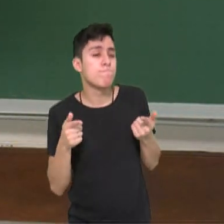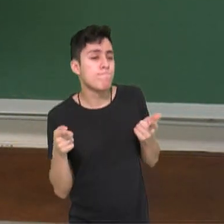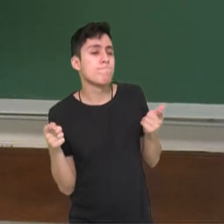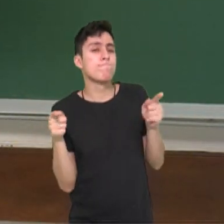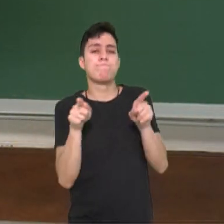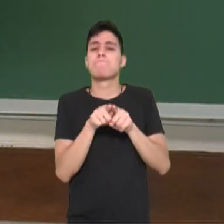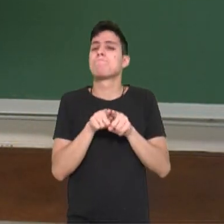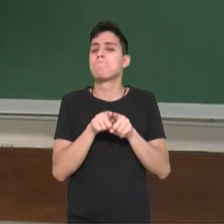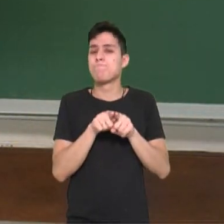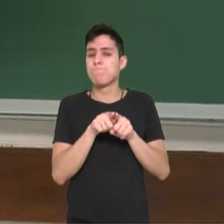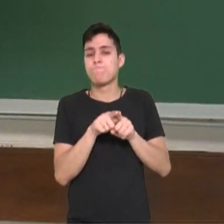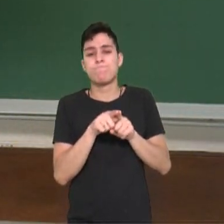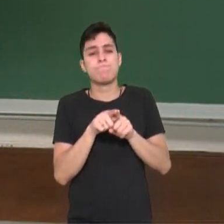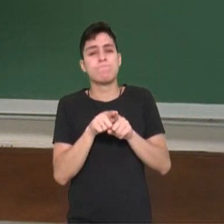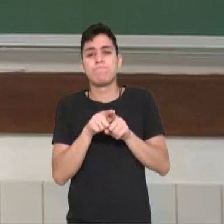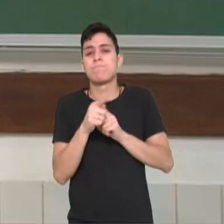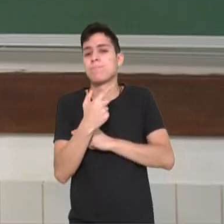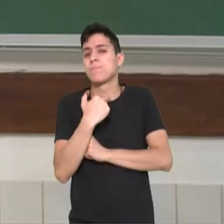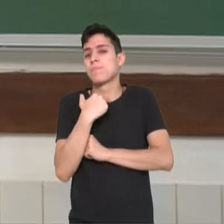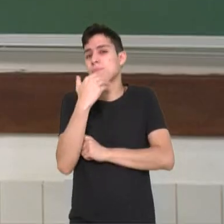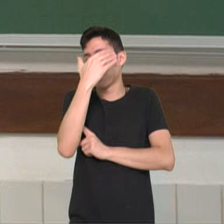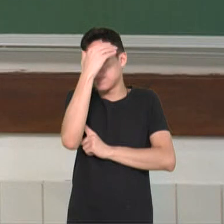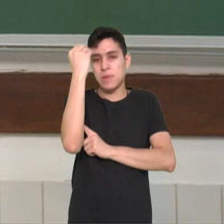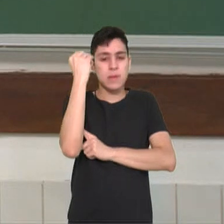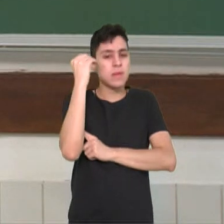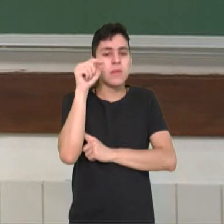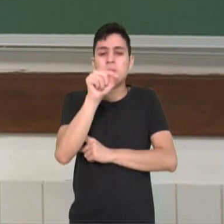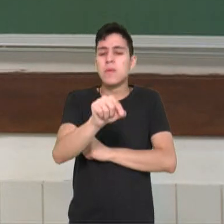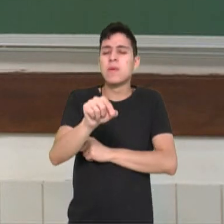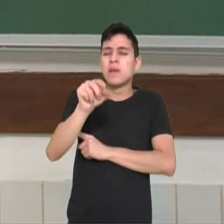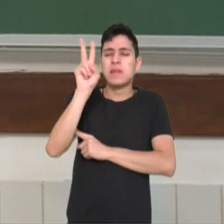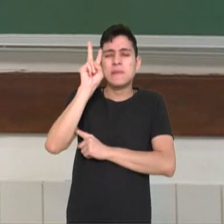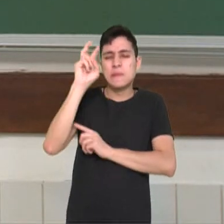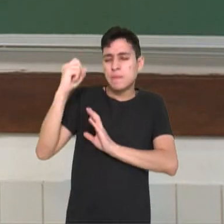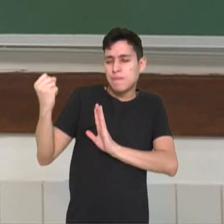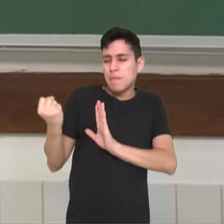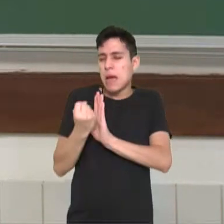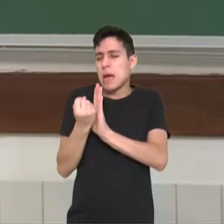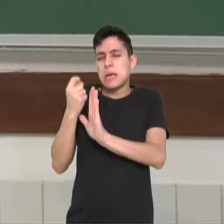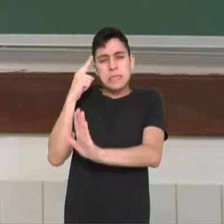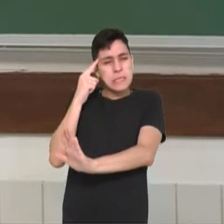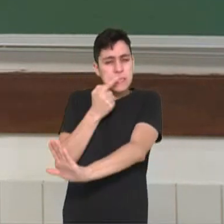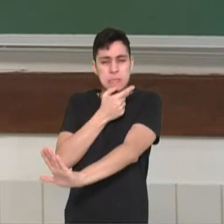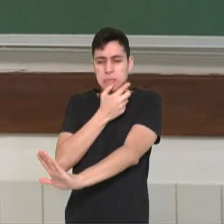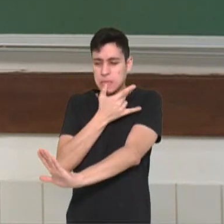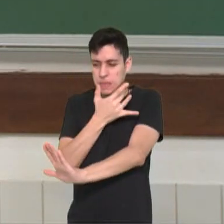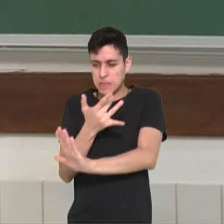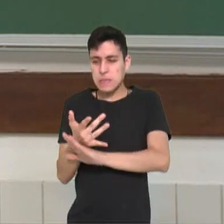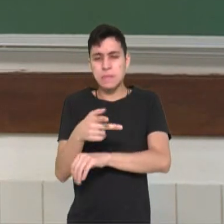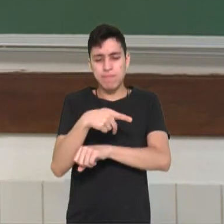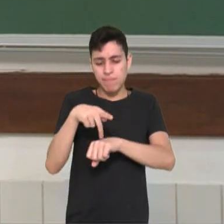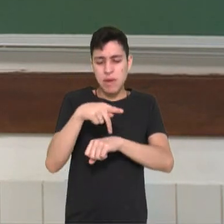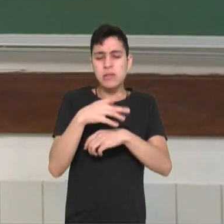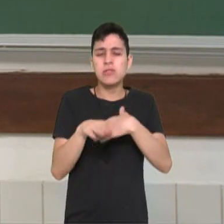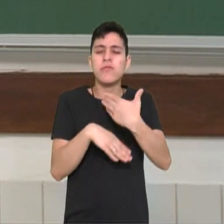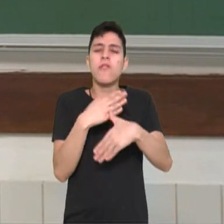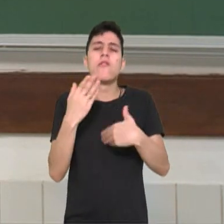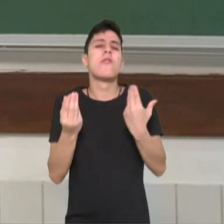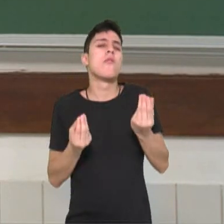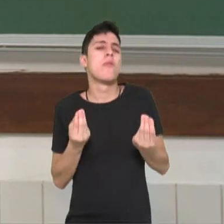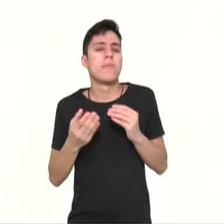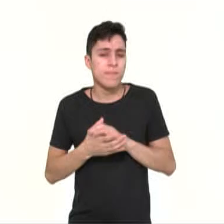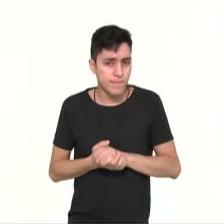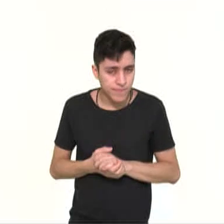né, a gente não pode pensar nesse importante legado histórico que nós temos, né, ao longo da construção do nosso país. Como